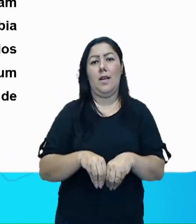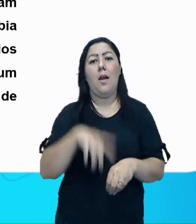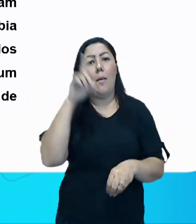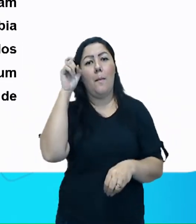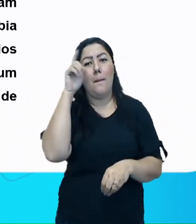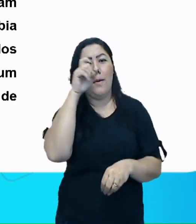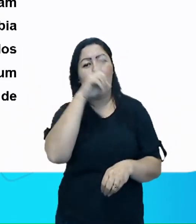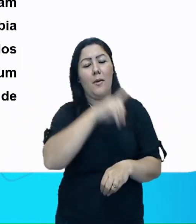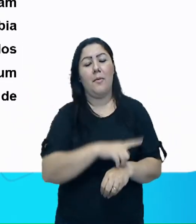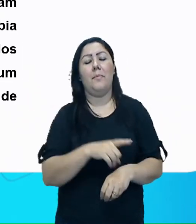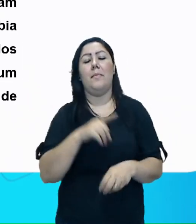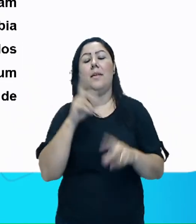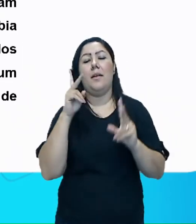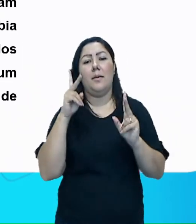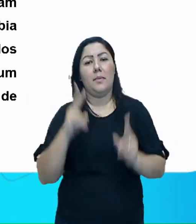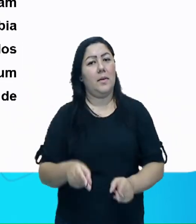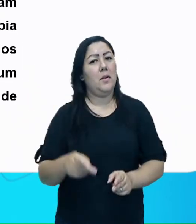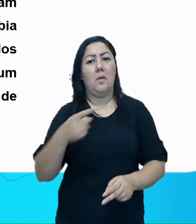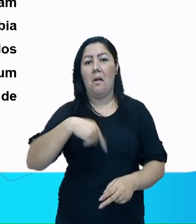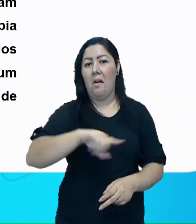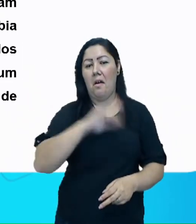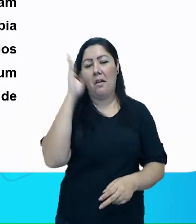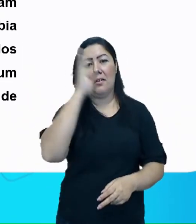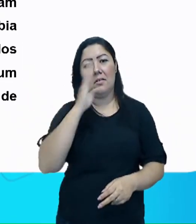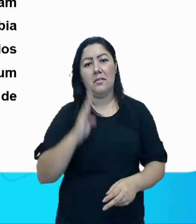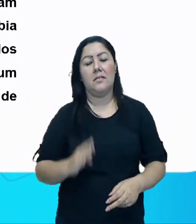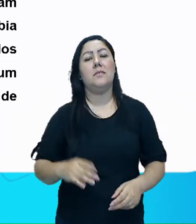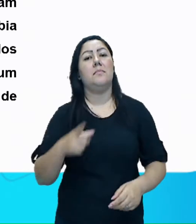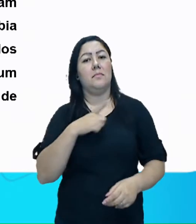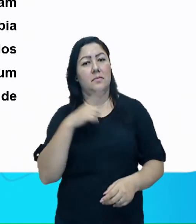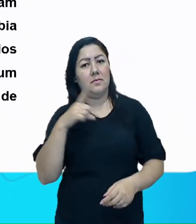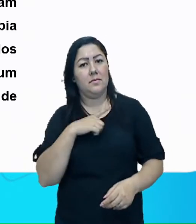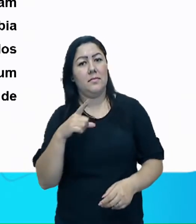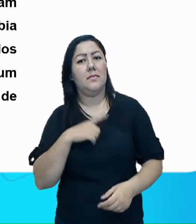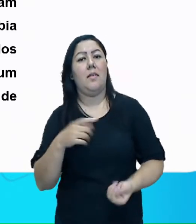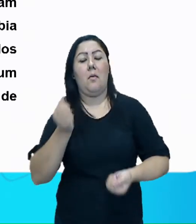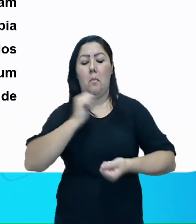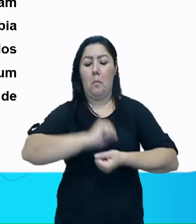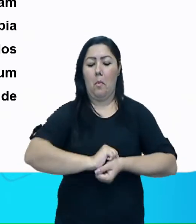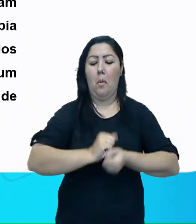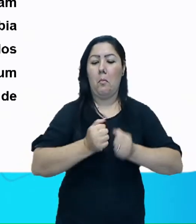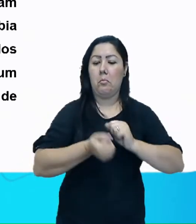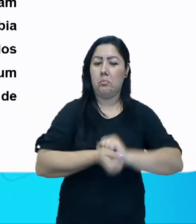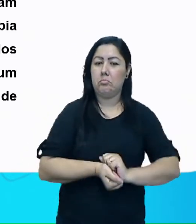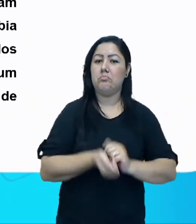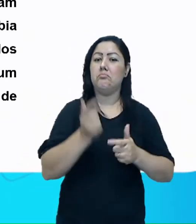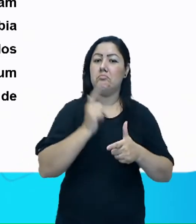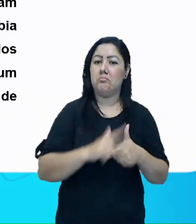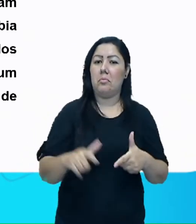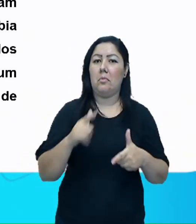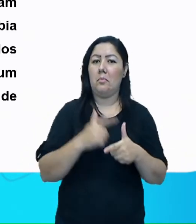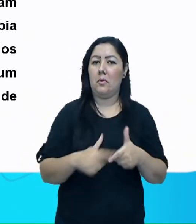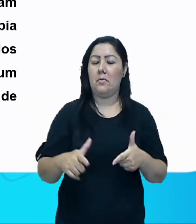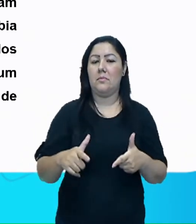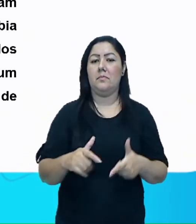mesmos desafios do brasileiro, sem contar os problemas de adaptação usuais dos